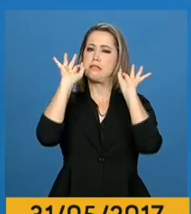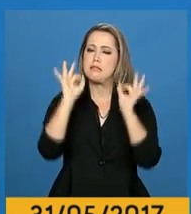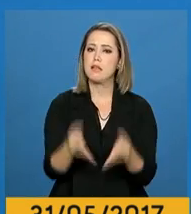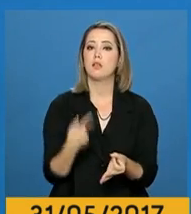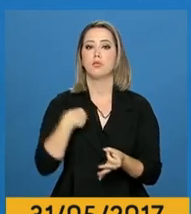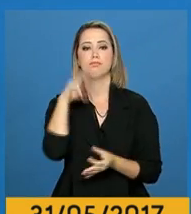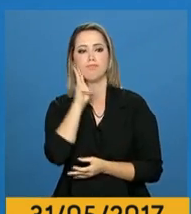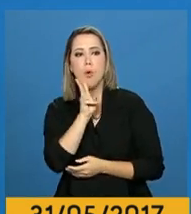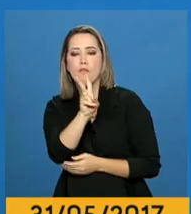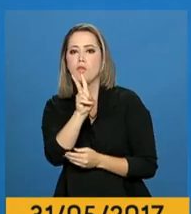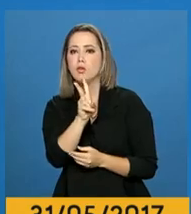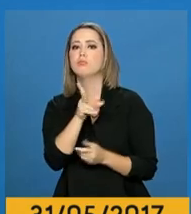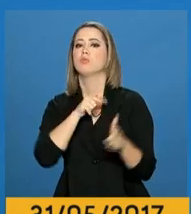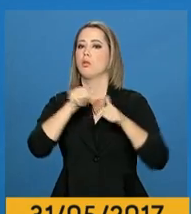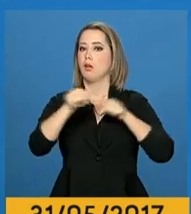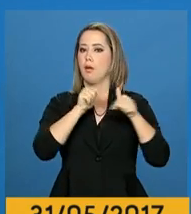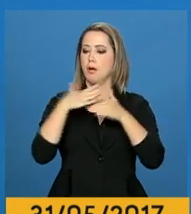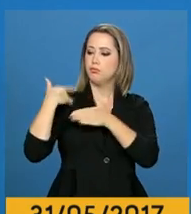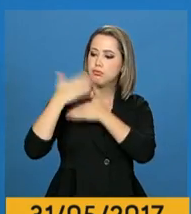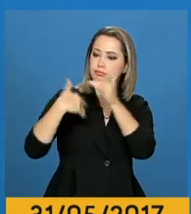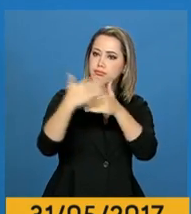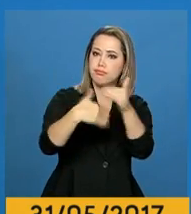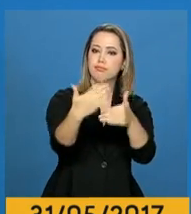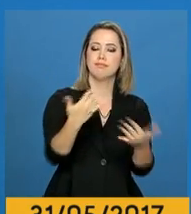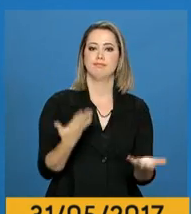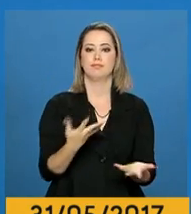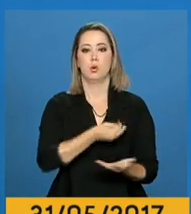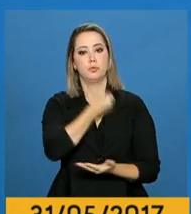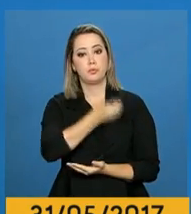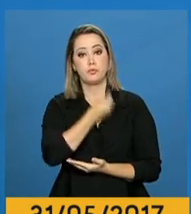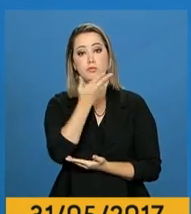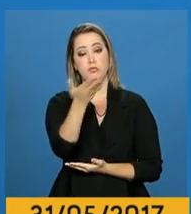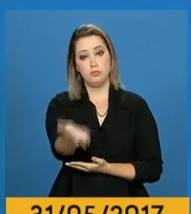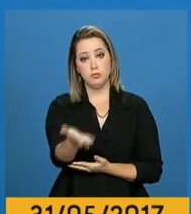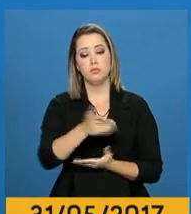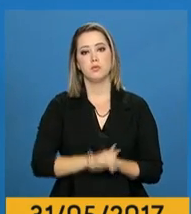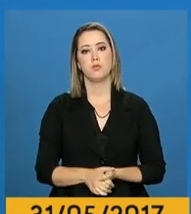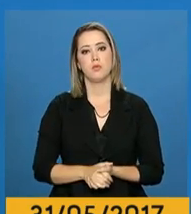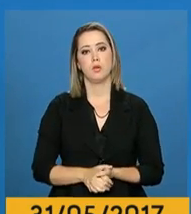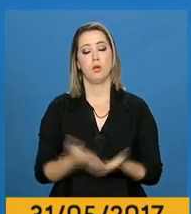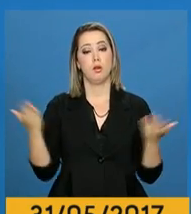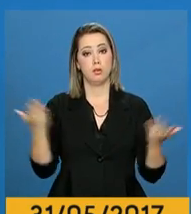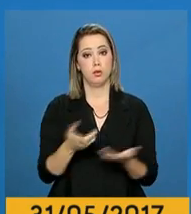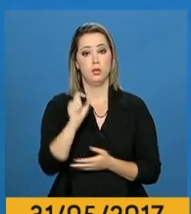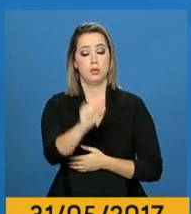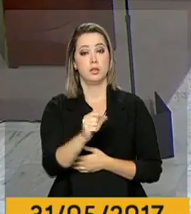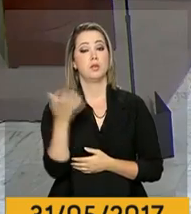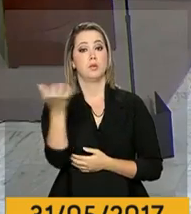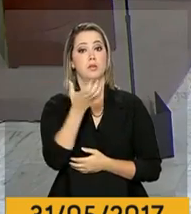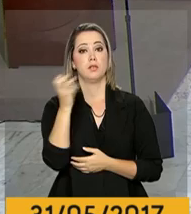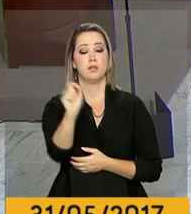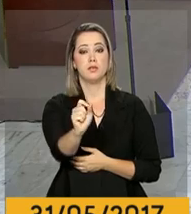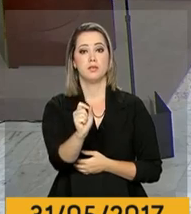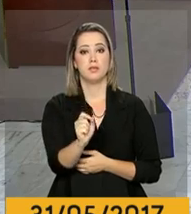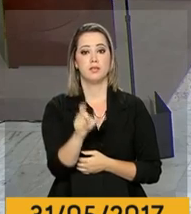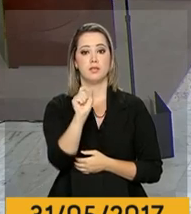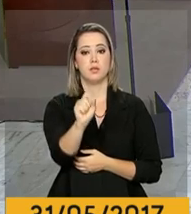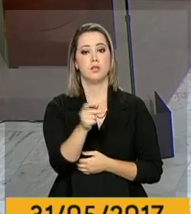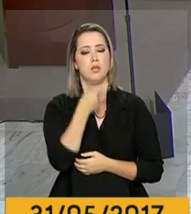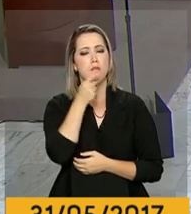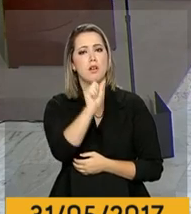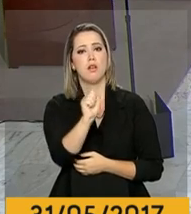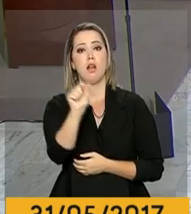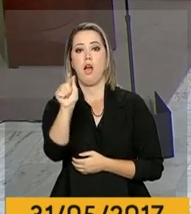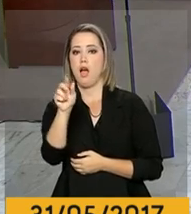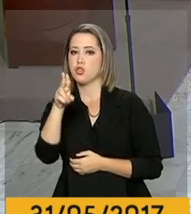seguramente o acompanharam ao longo da vida. E eu quero, neste momento, senhora advogada-geral da